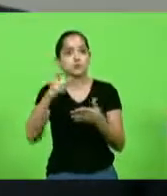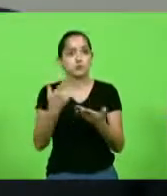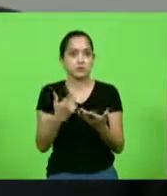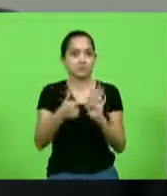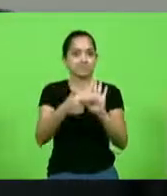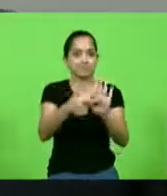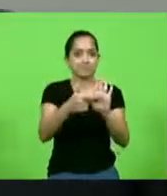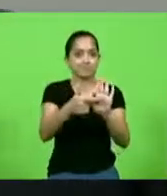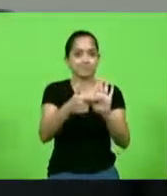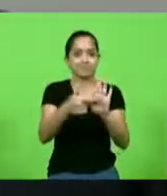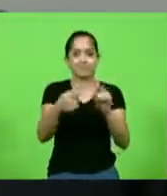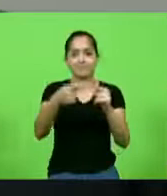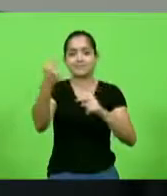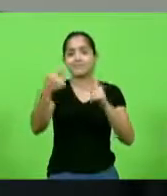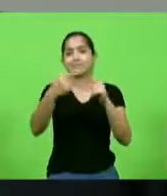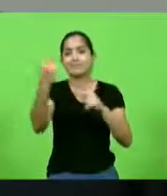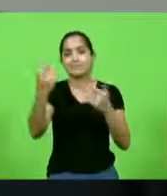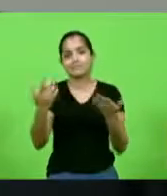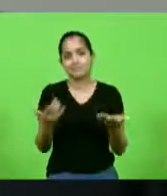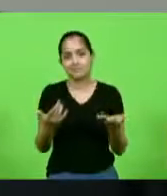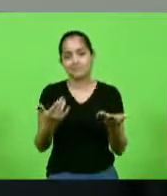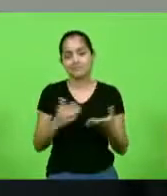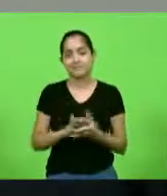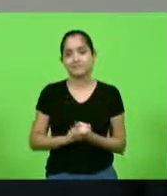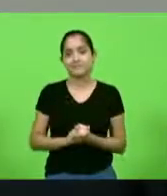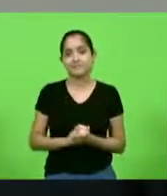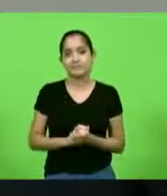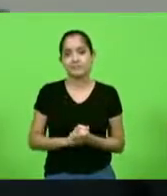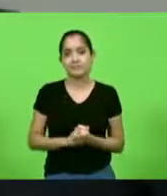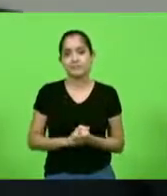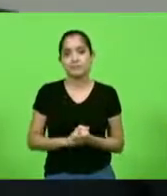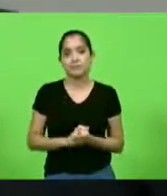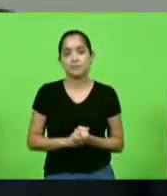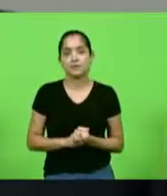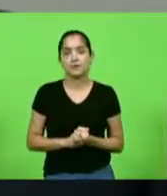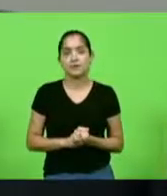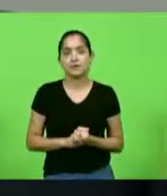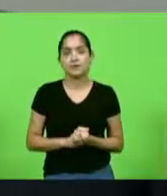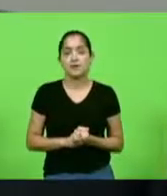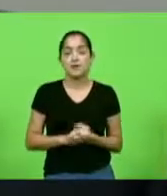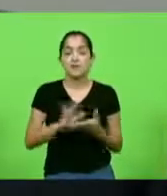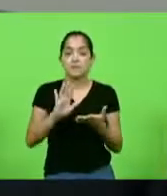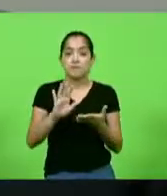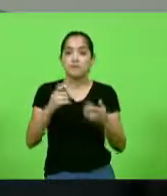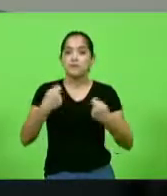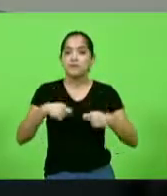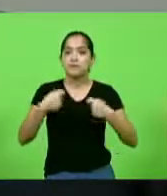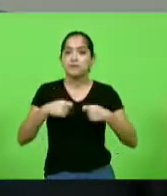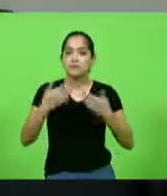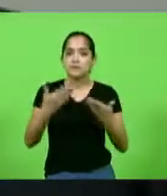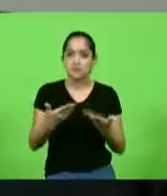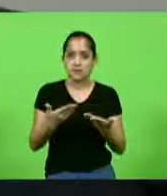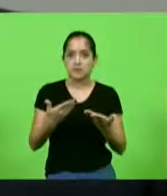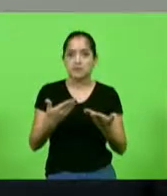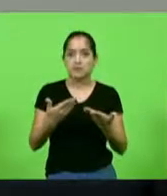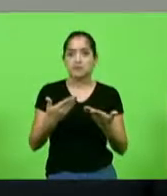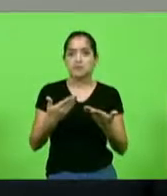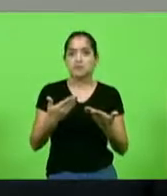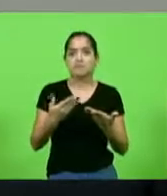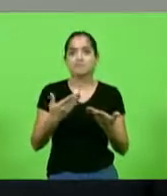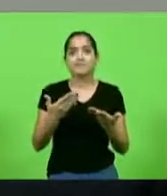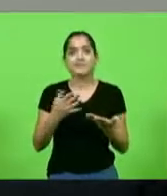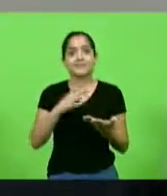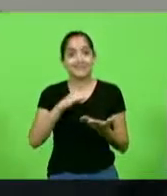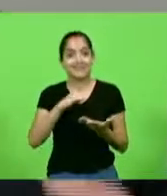totalmente descabido para a Assembleia Legislativa. E o que nós precisamos? Precisamos ter, de